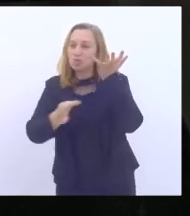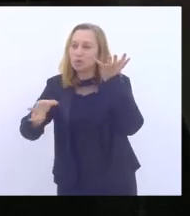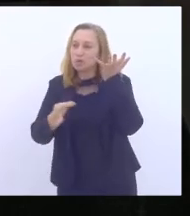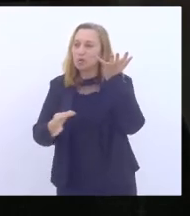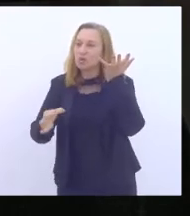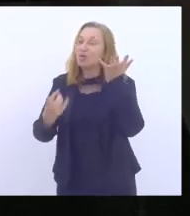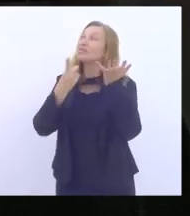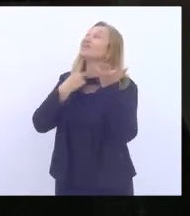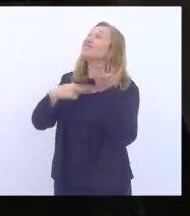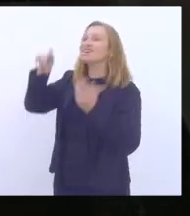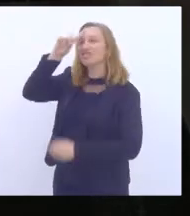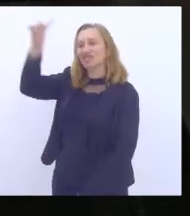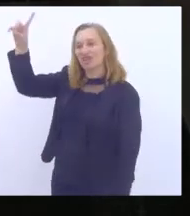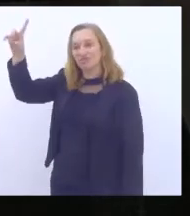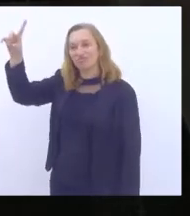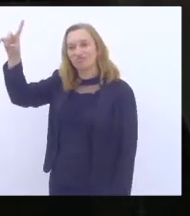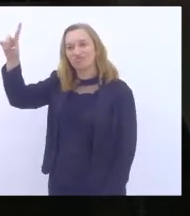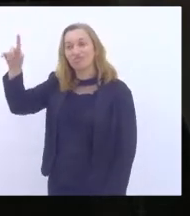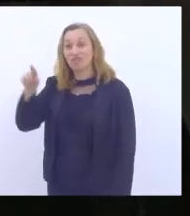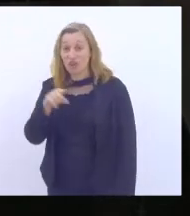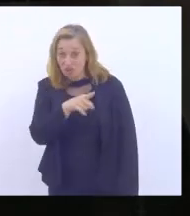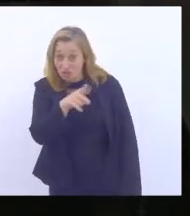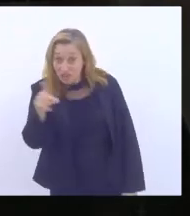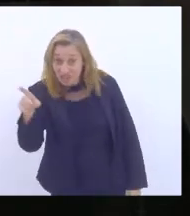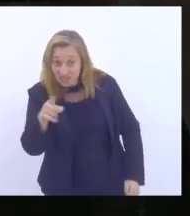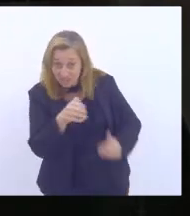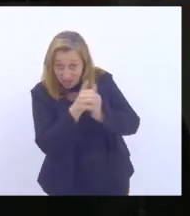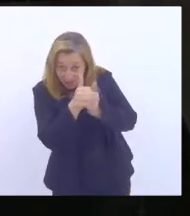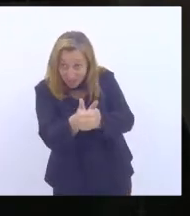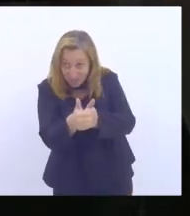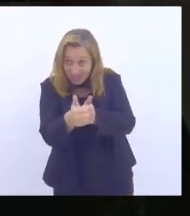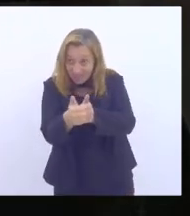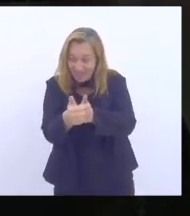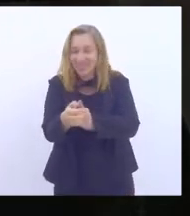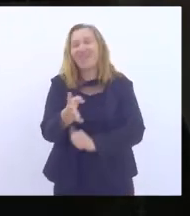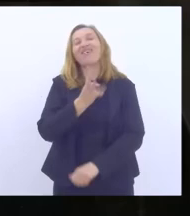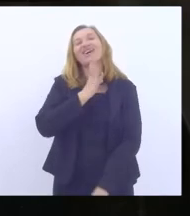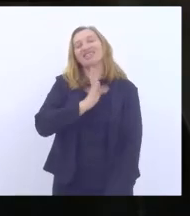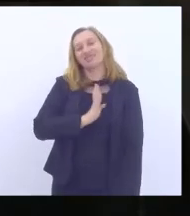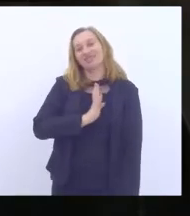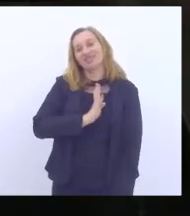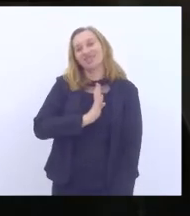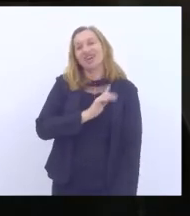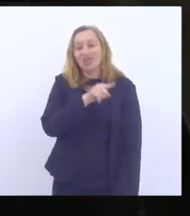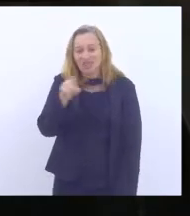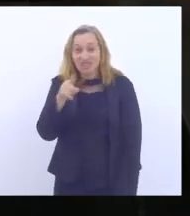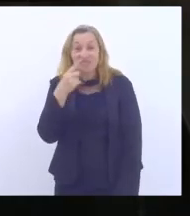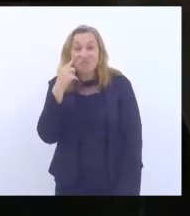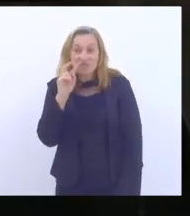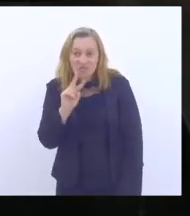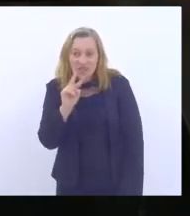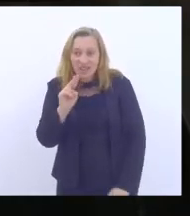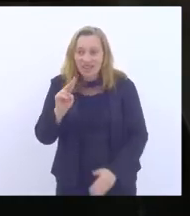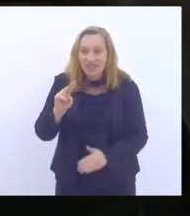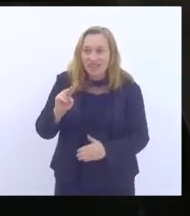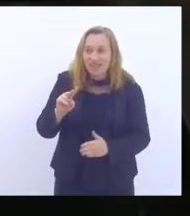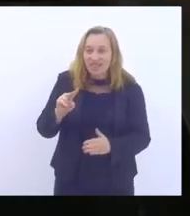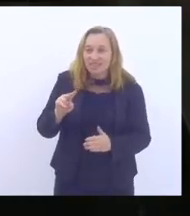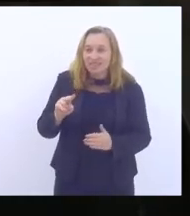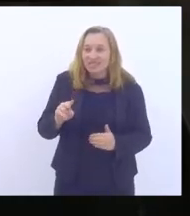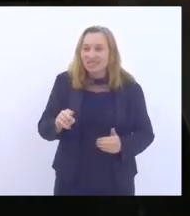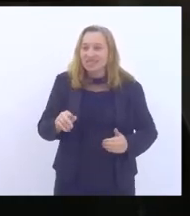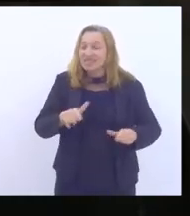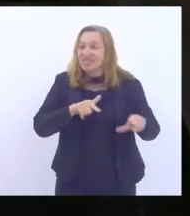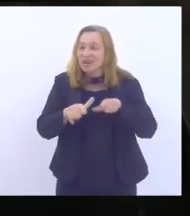permissão de Deus vocês que me acompanham e me conhecem vocês vão me ver caminhando neste